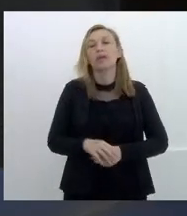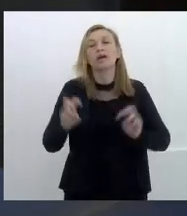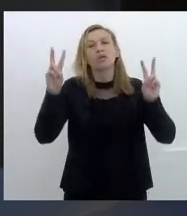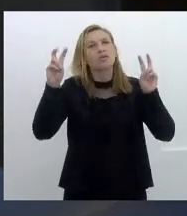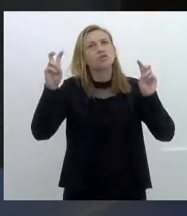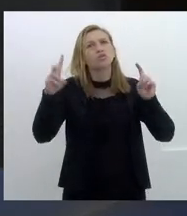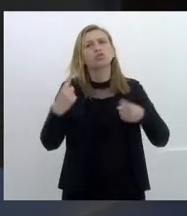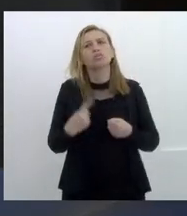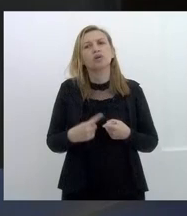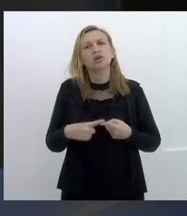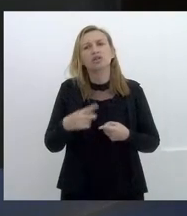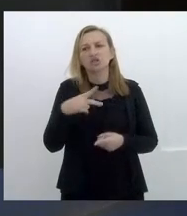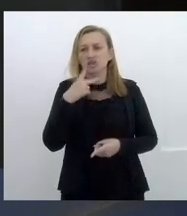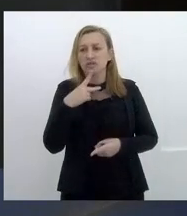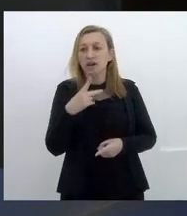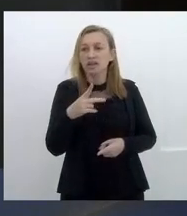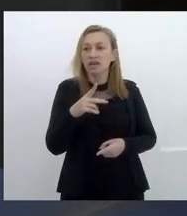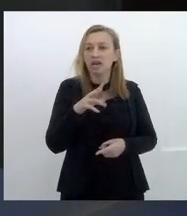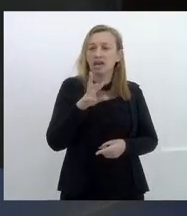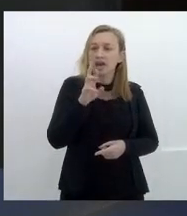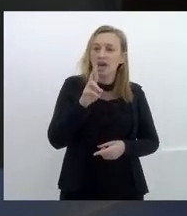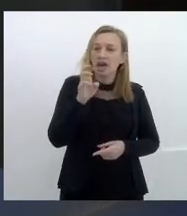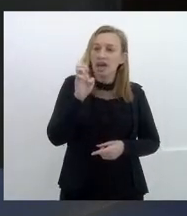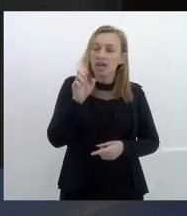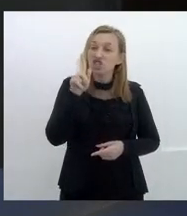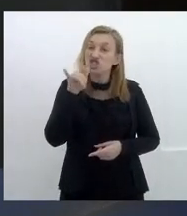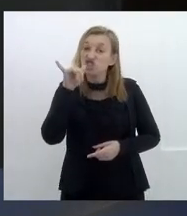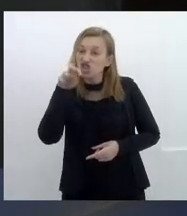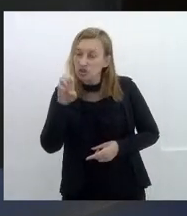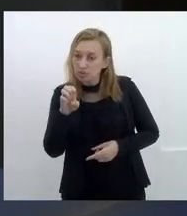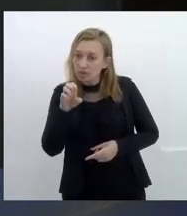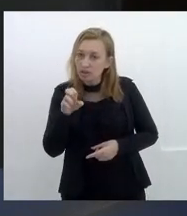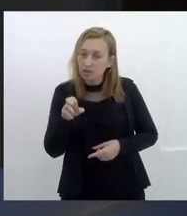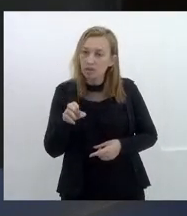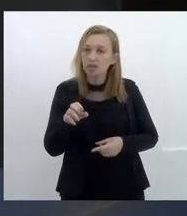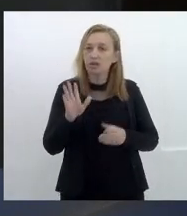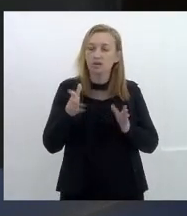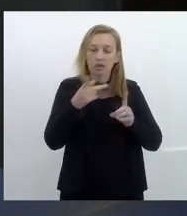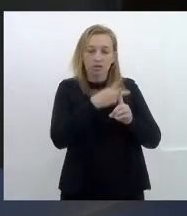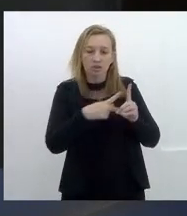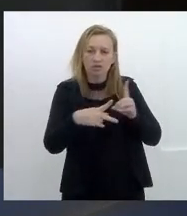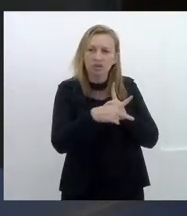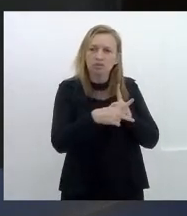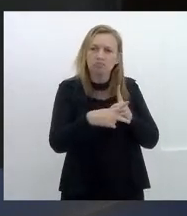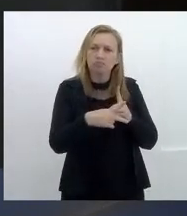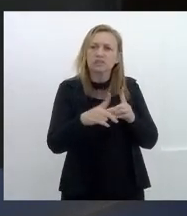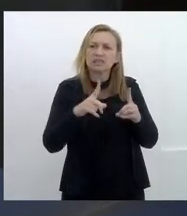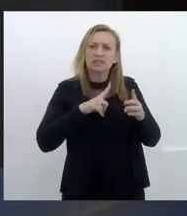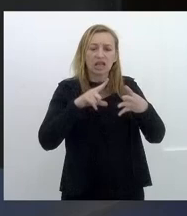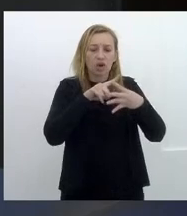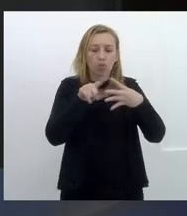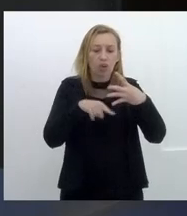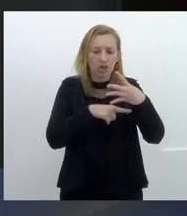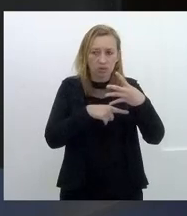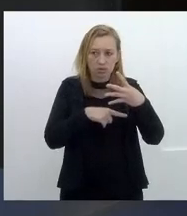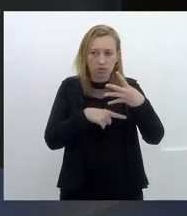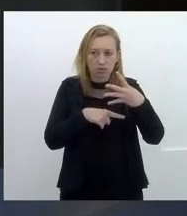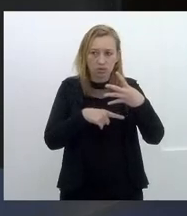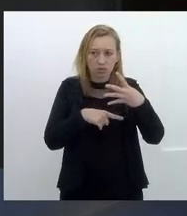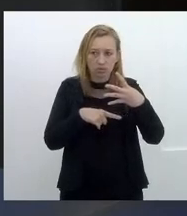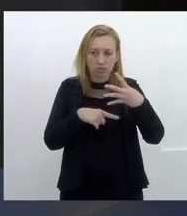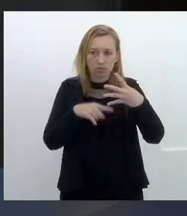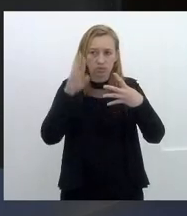é porque quando a gente fala do regime a Rigor nesse capítulo da Previdência existem quatro itens